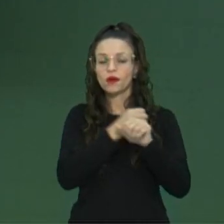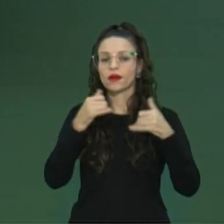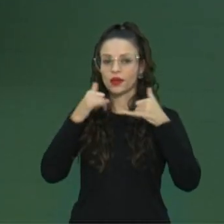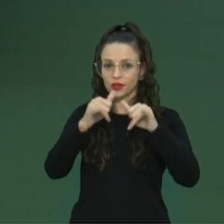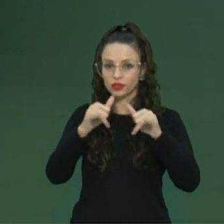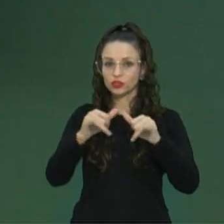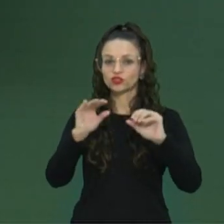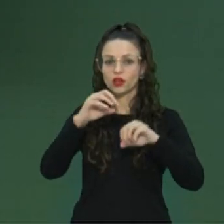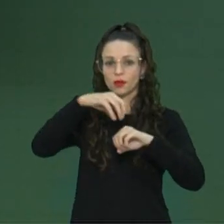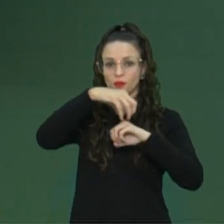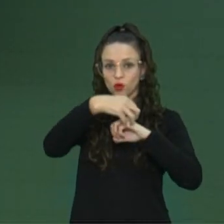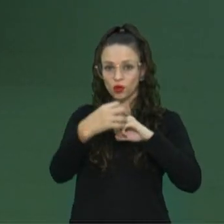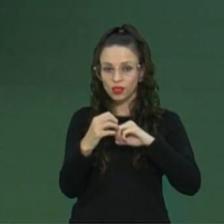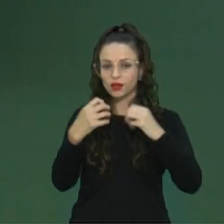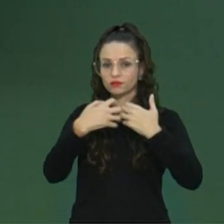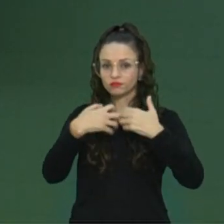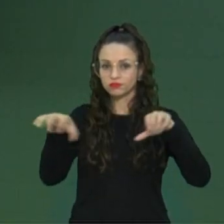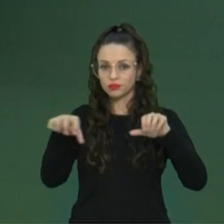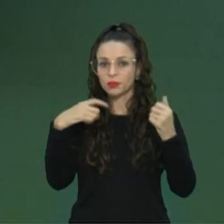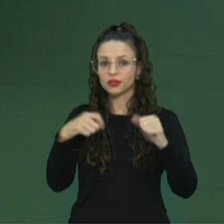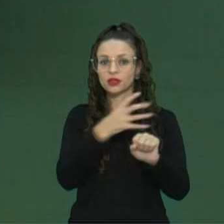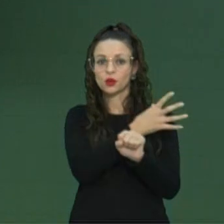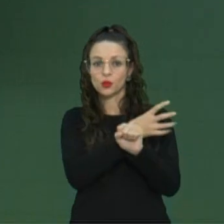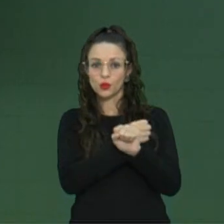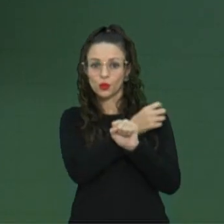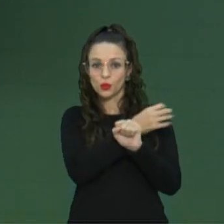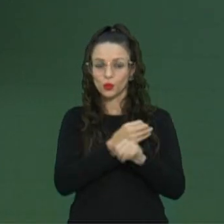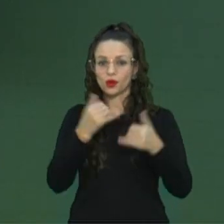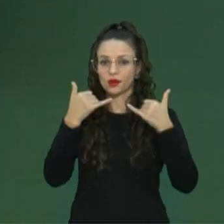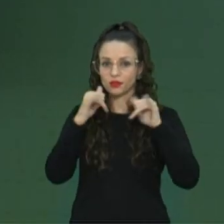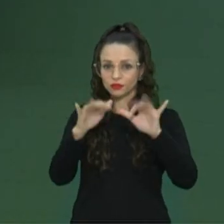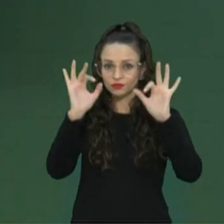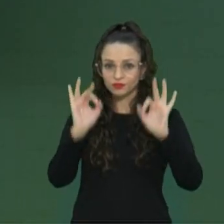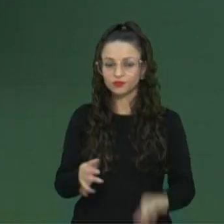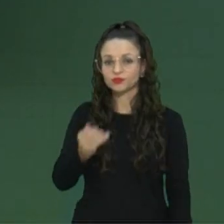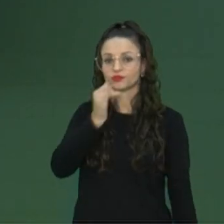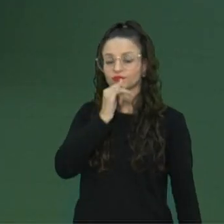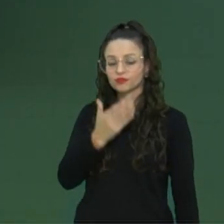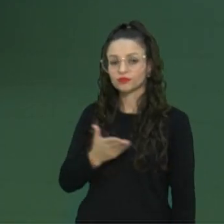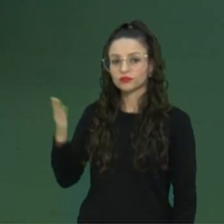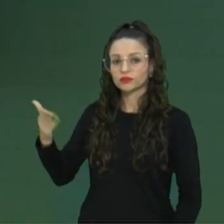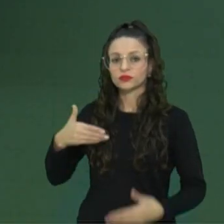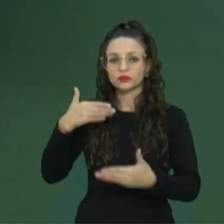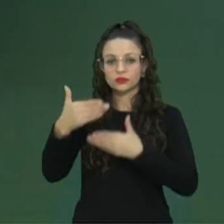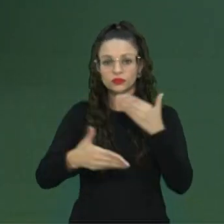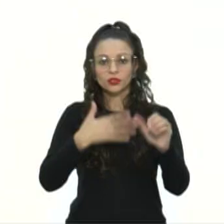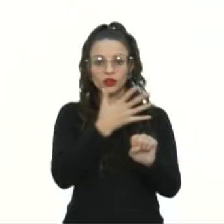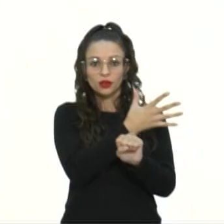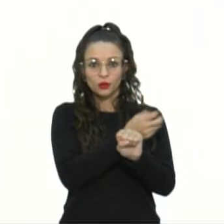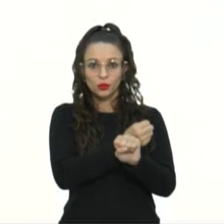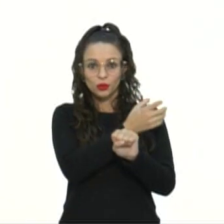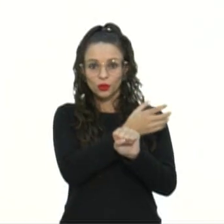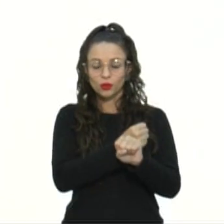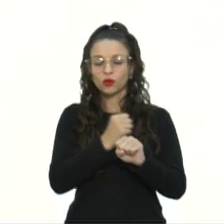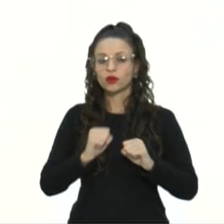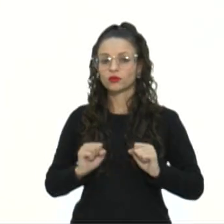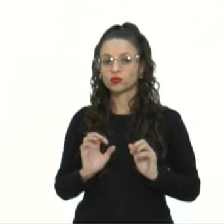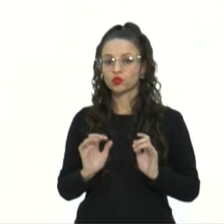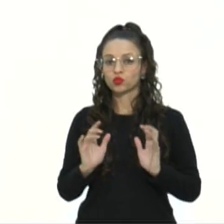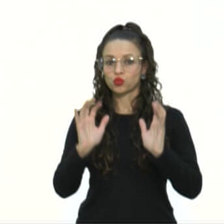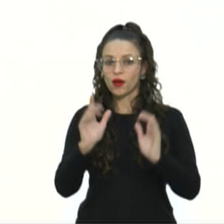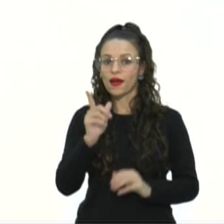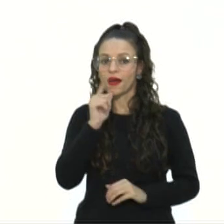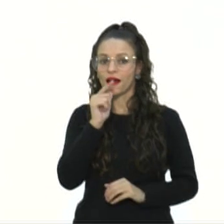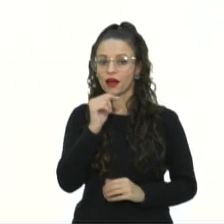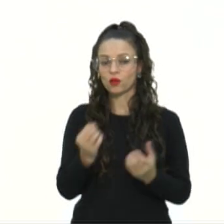as moléculas ali, precisa absorver energia, certo? São exemplos também de processos endotérmicos. A ebulição da água,